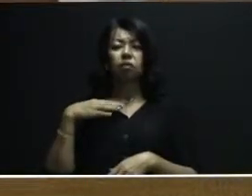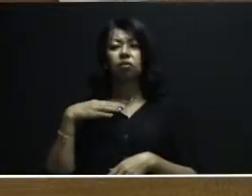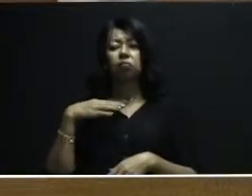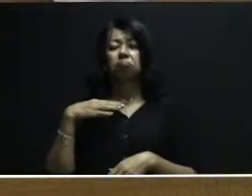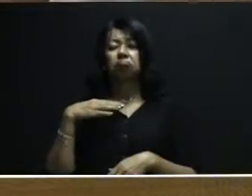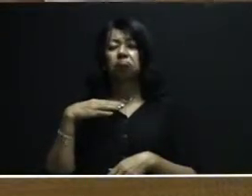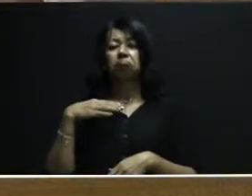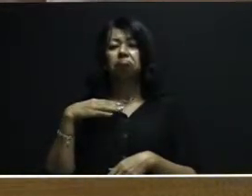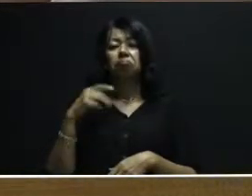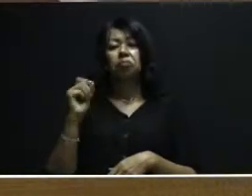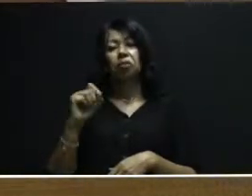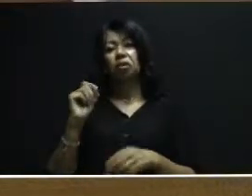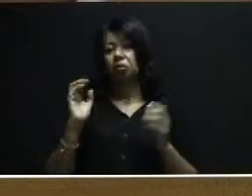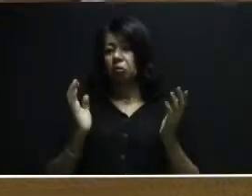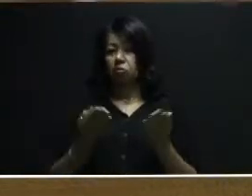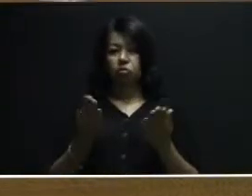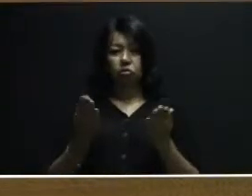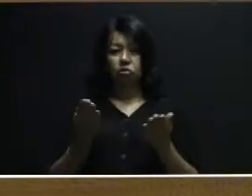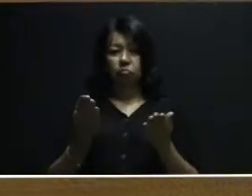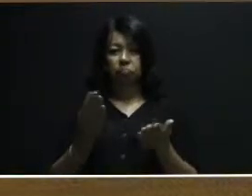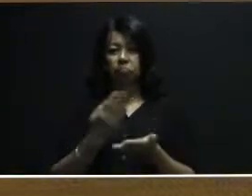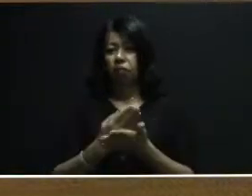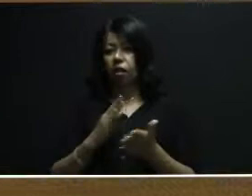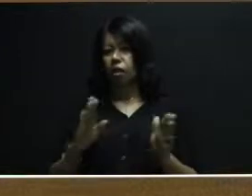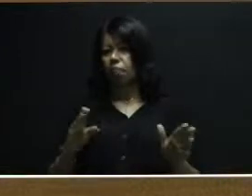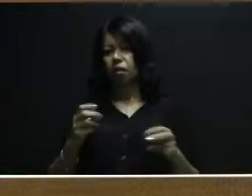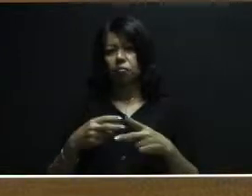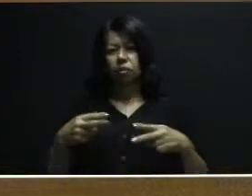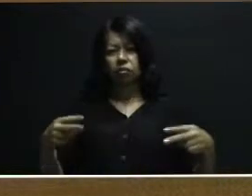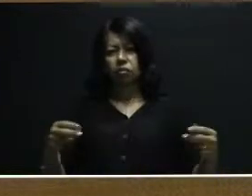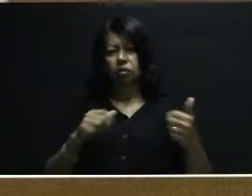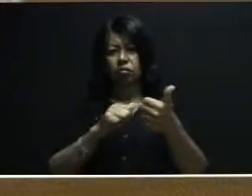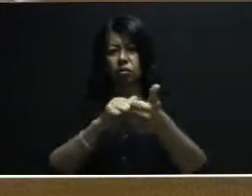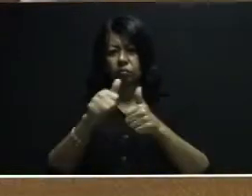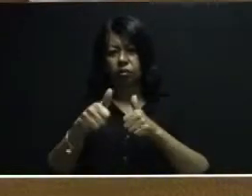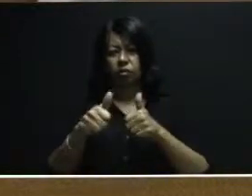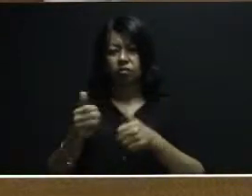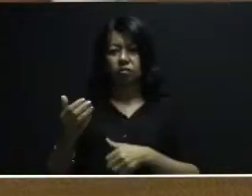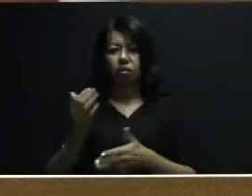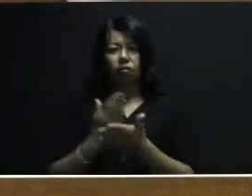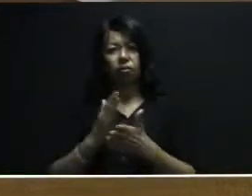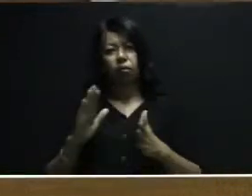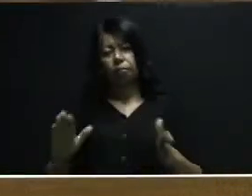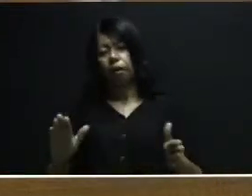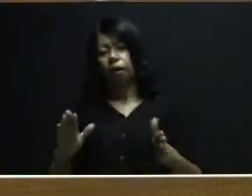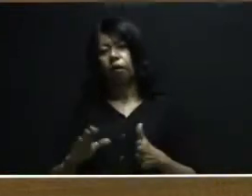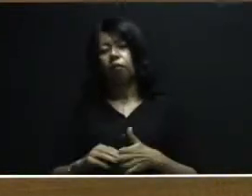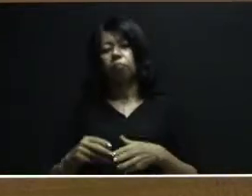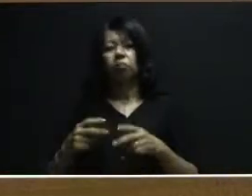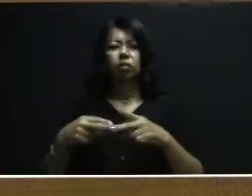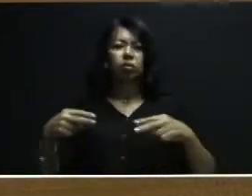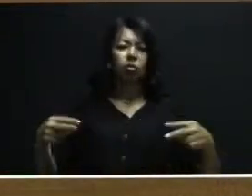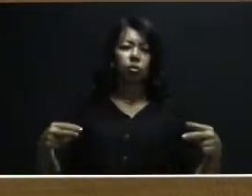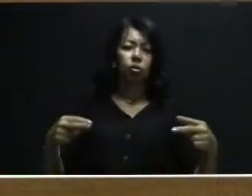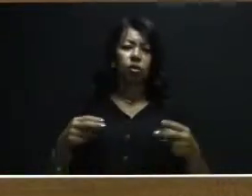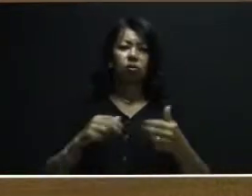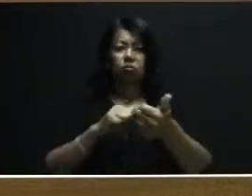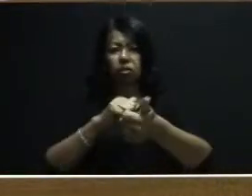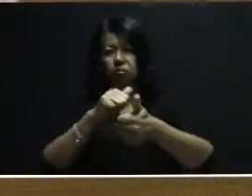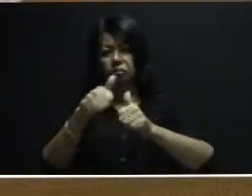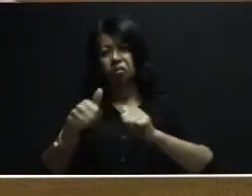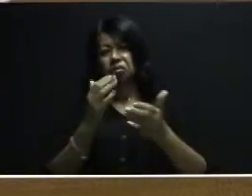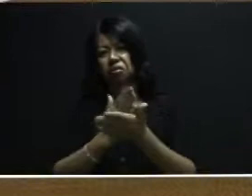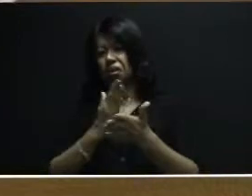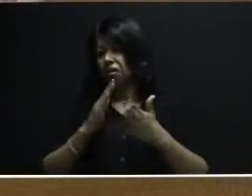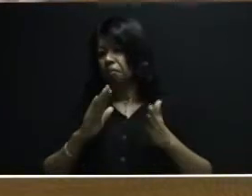faz hoje. Acabaram com uma série de atividades esportivas, acabaram com um monte de eventos esportivos e